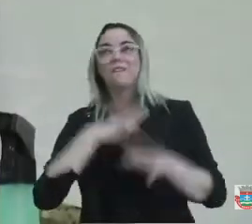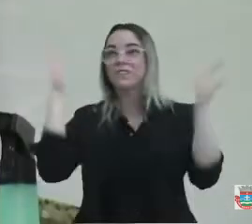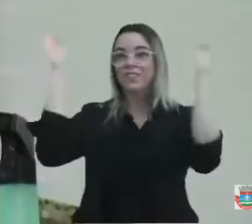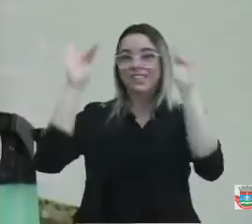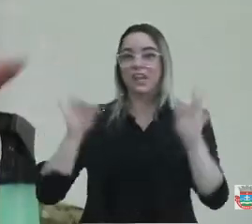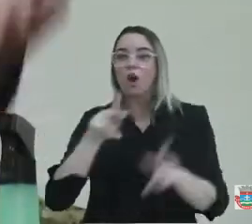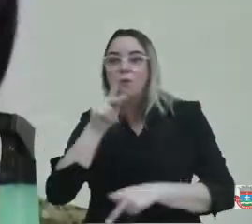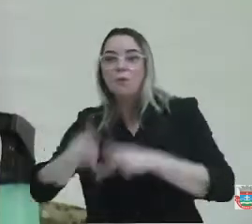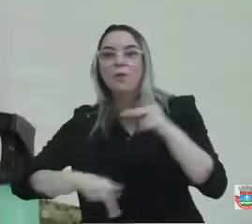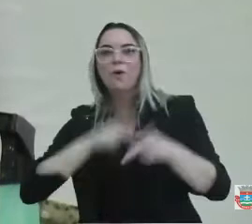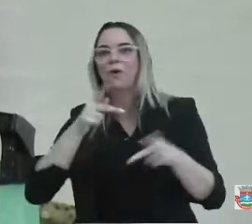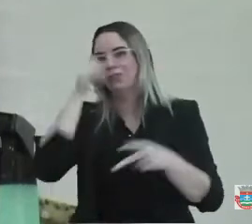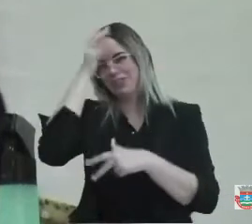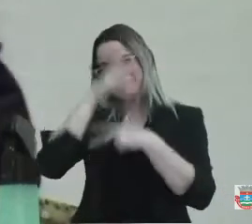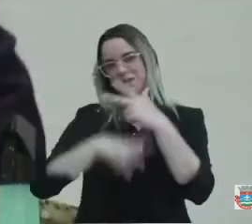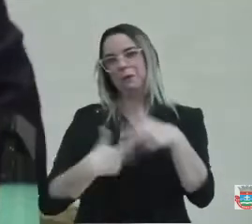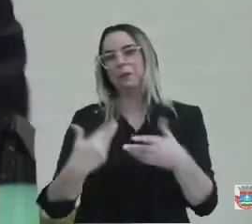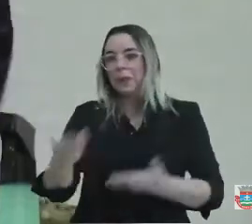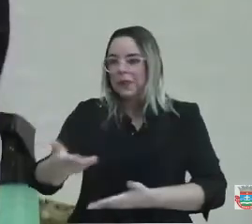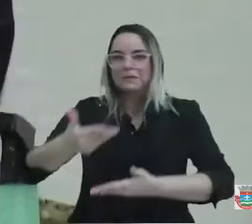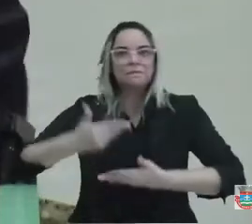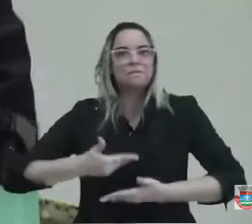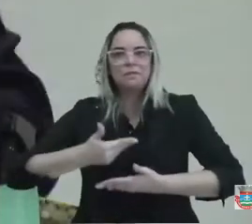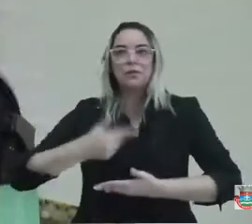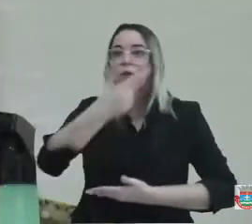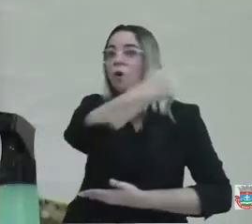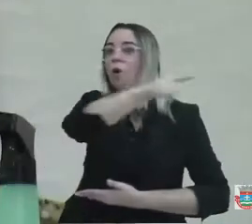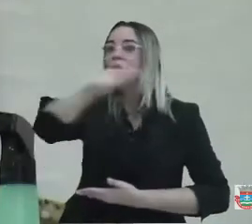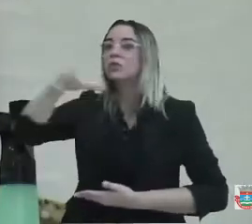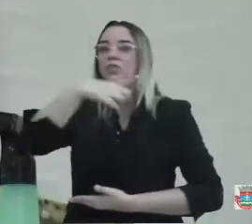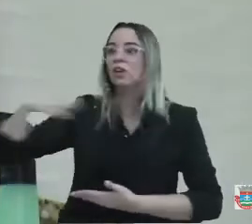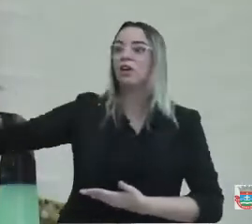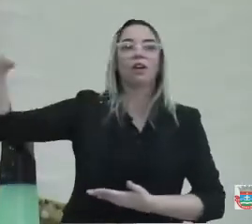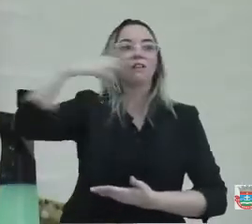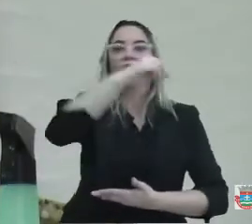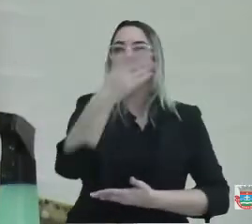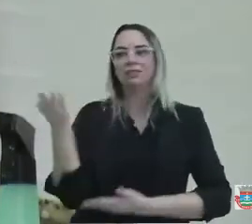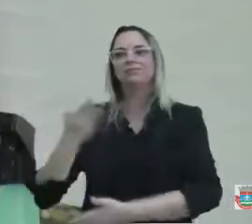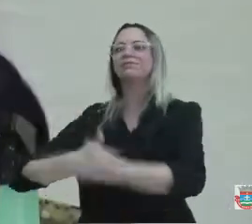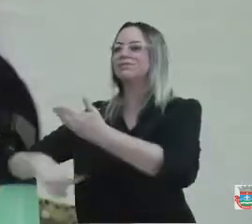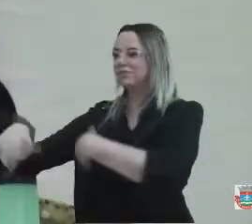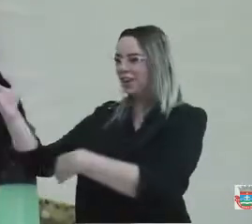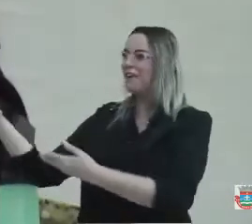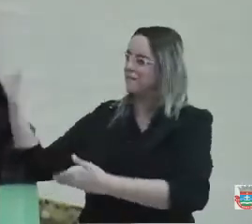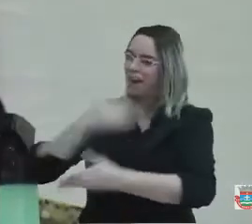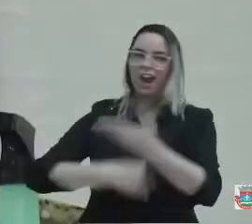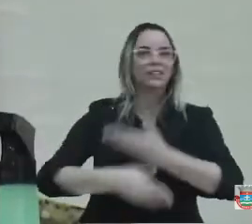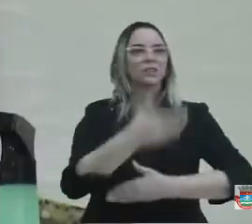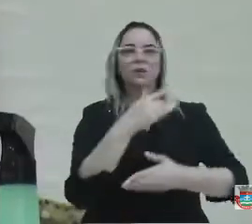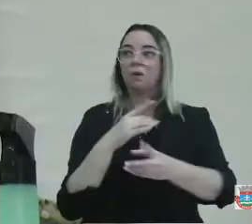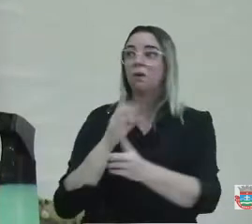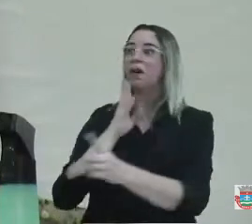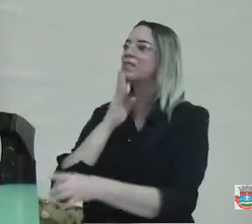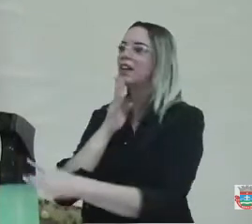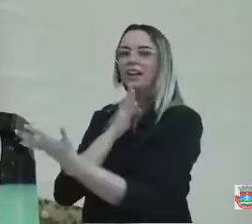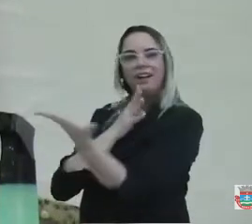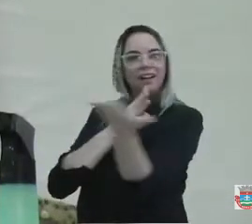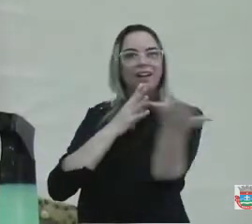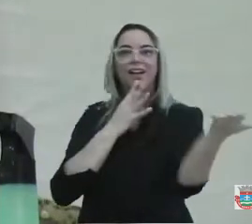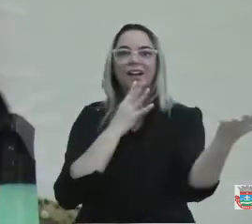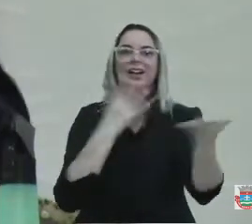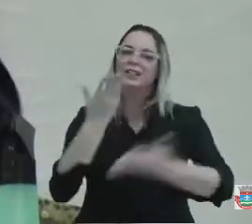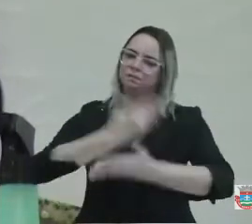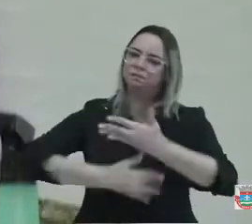São Bentenses em receber o povo de fora, que São Bento do Una, sim, gosta de receber o povo de fora e acolher. Mas